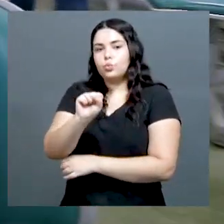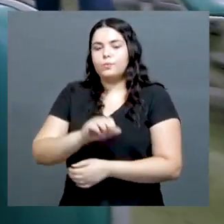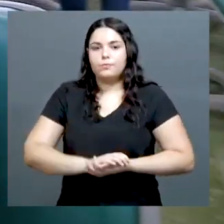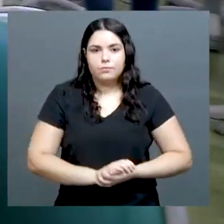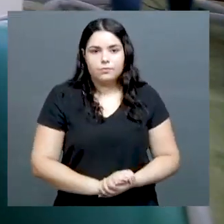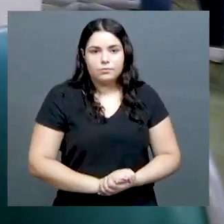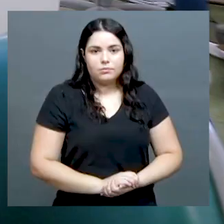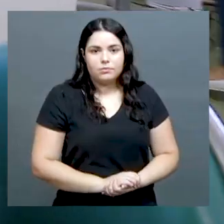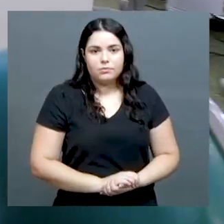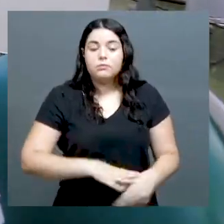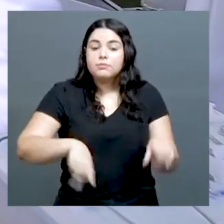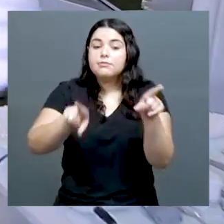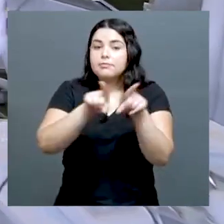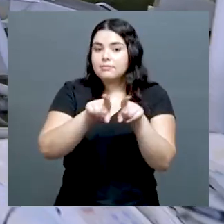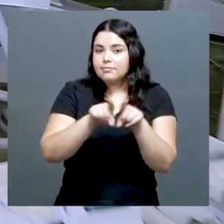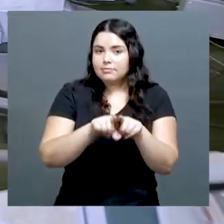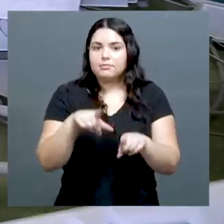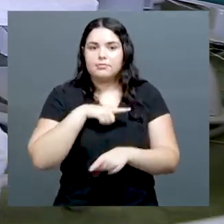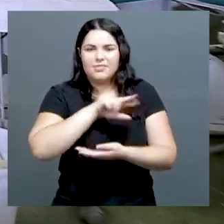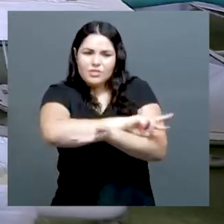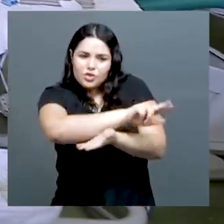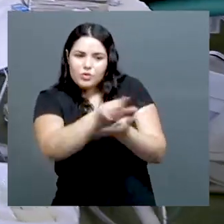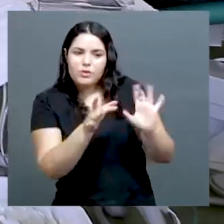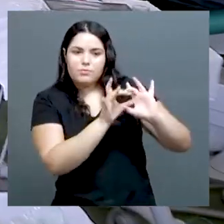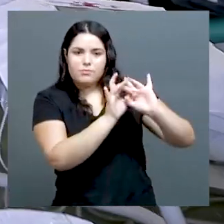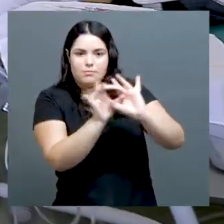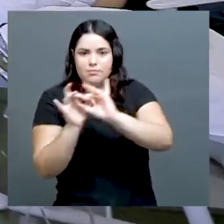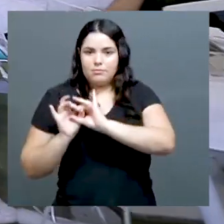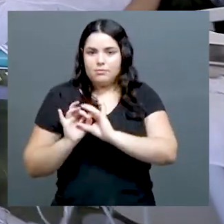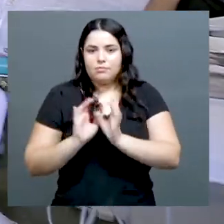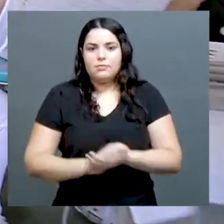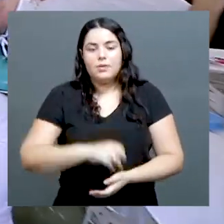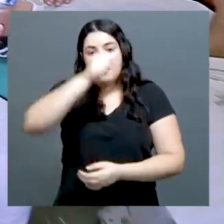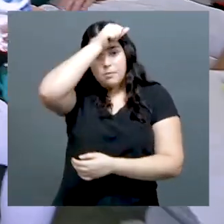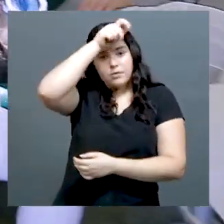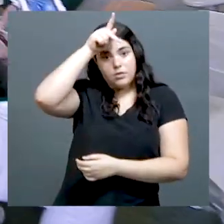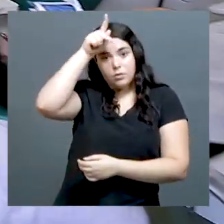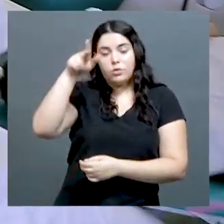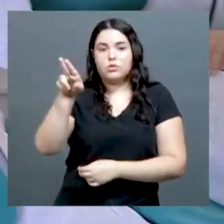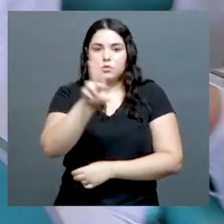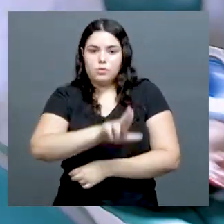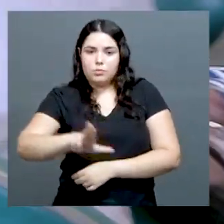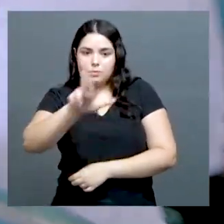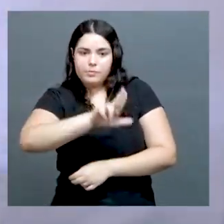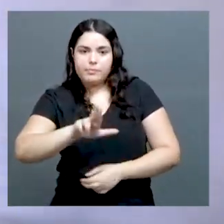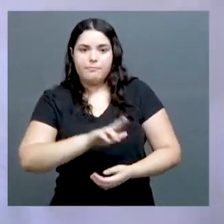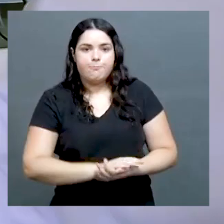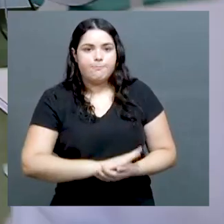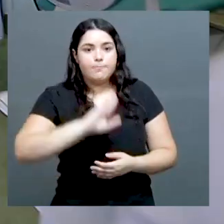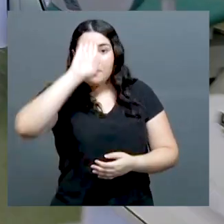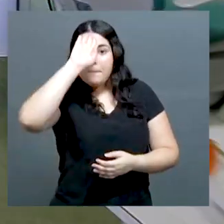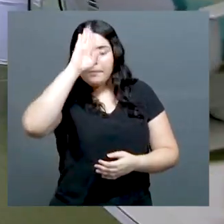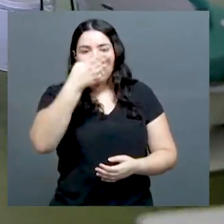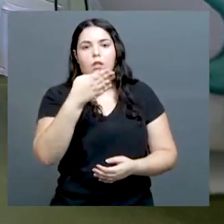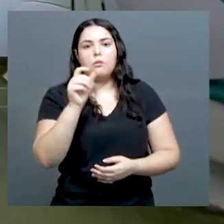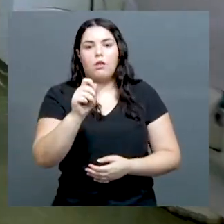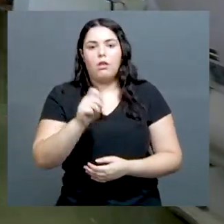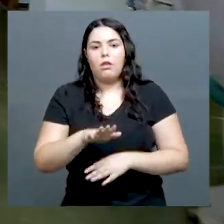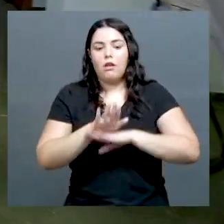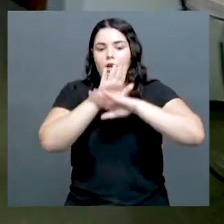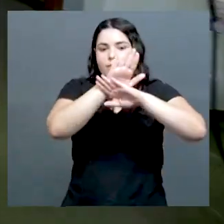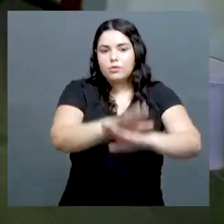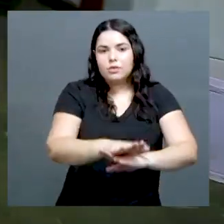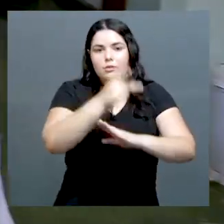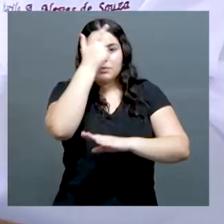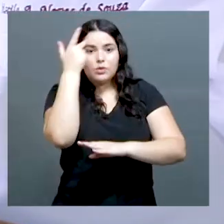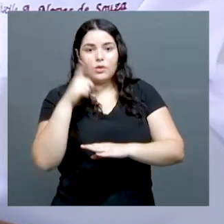Sistema Único de Saúde. Além de manter também diferentes parcerias, com a Prefeitura Municipal de Uberlândia sendo referência para atendimento